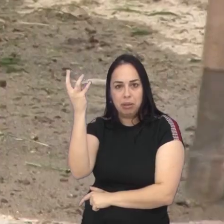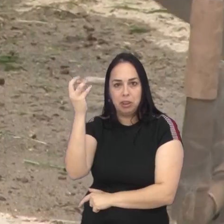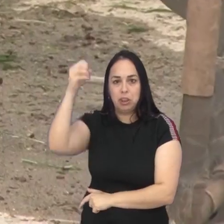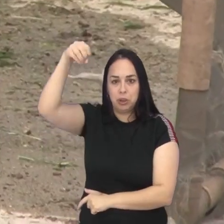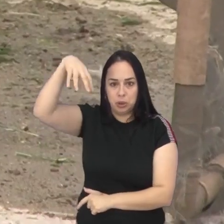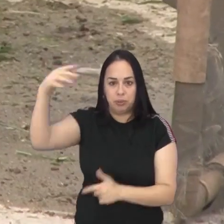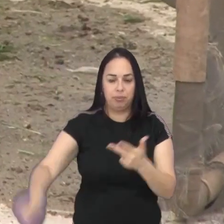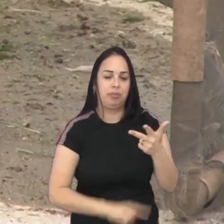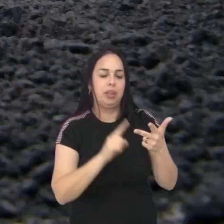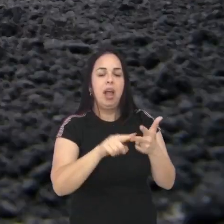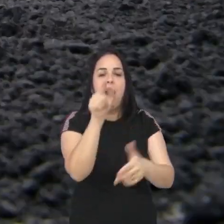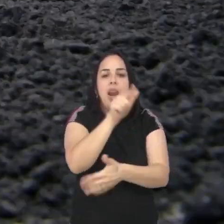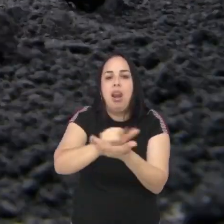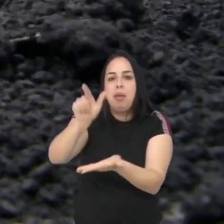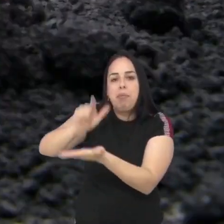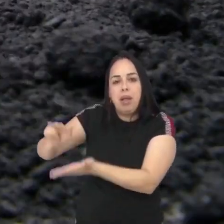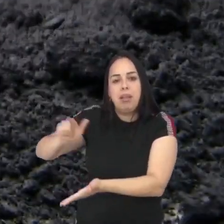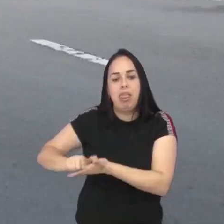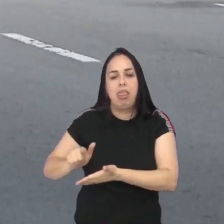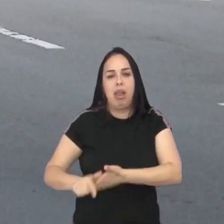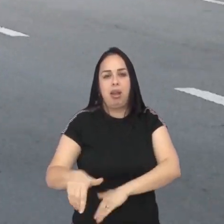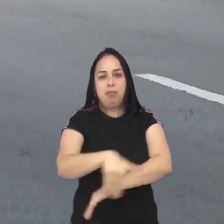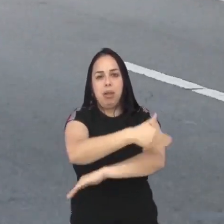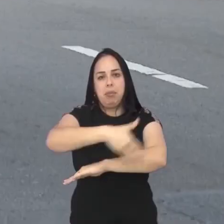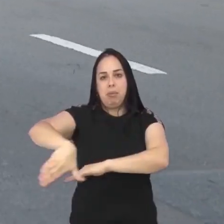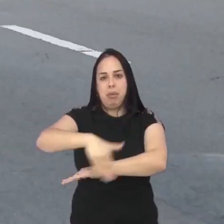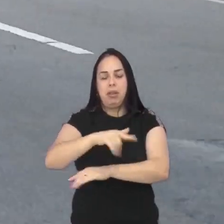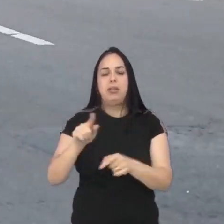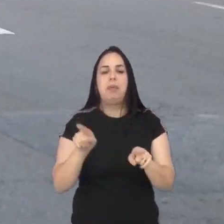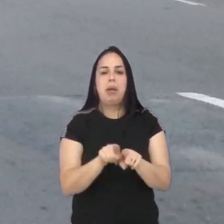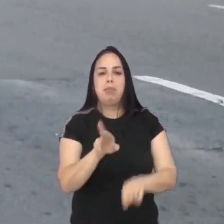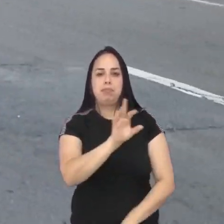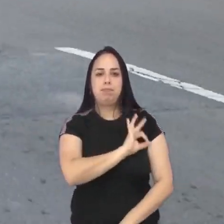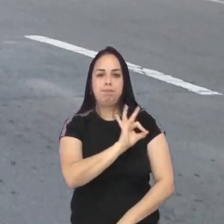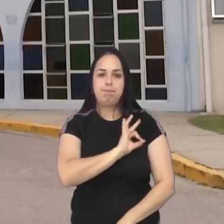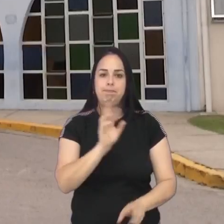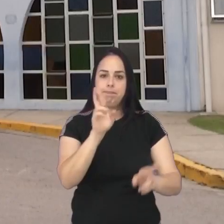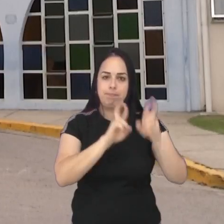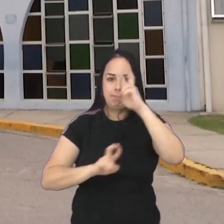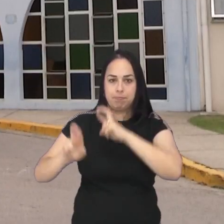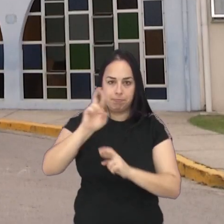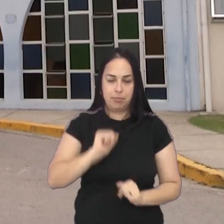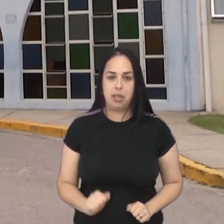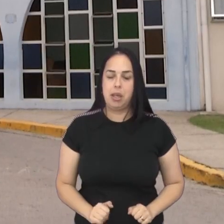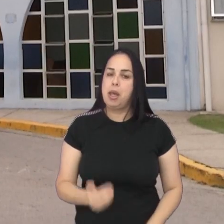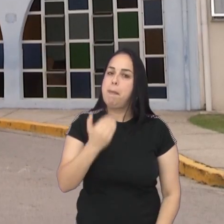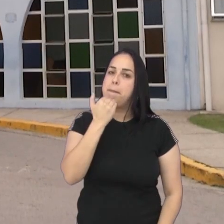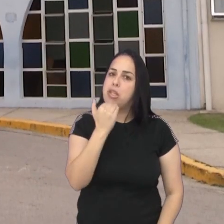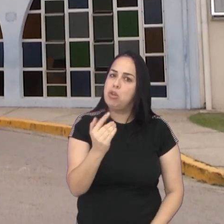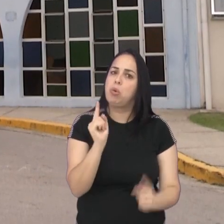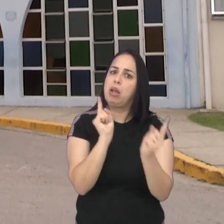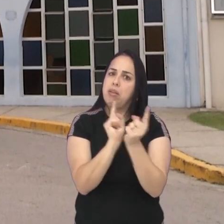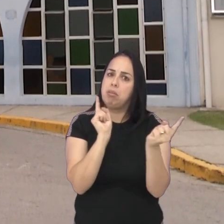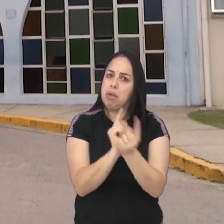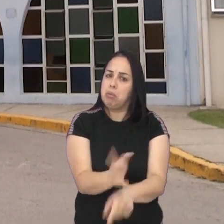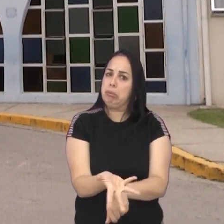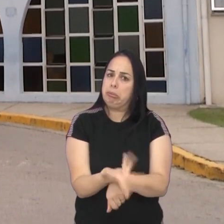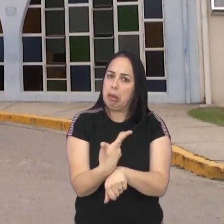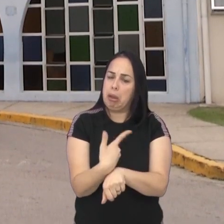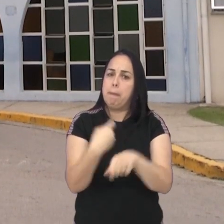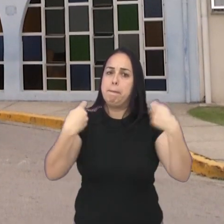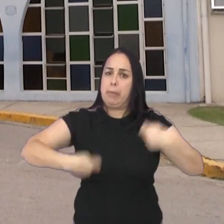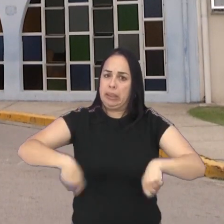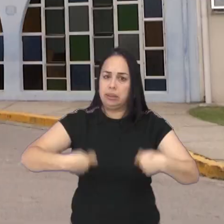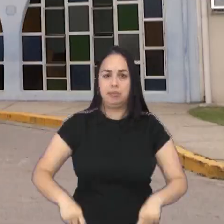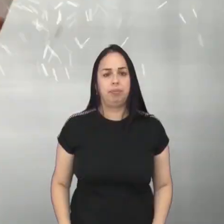lâmpadas, limpeza urbana, tapa-buraco e ronda policial em alguns bairros. Ainda havia pedidos para agilizar o atendimento na rede